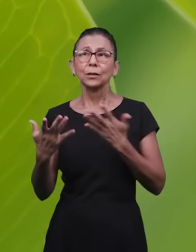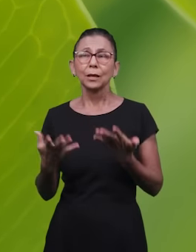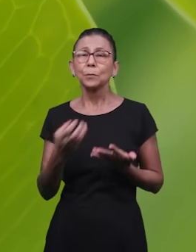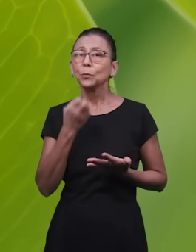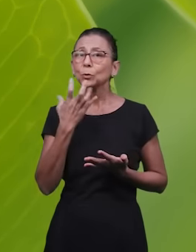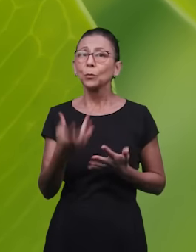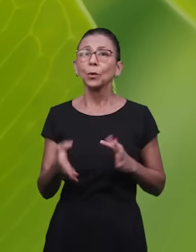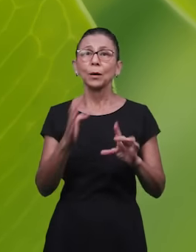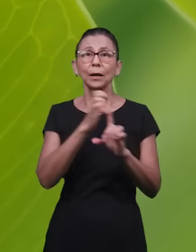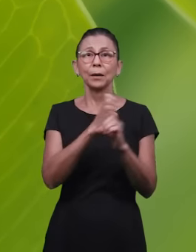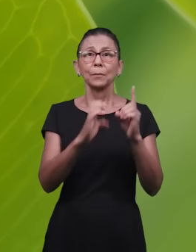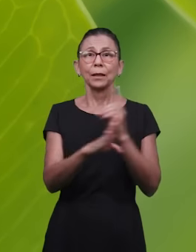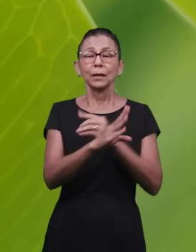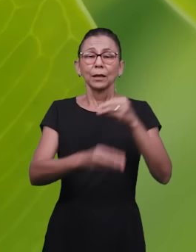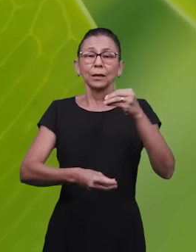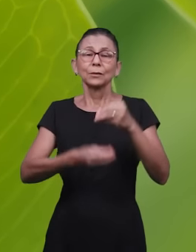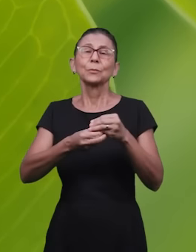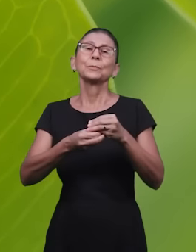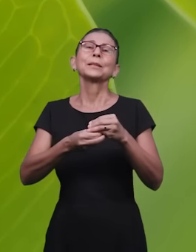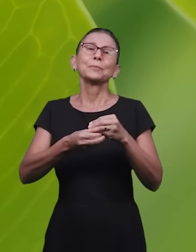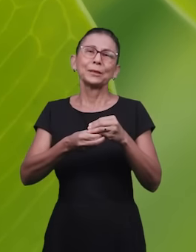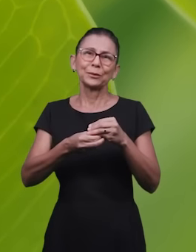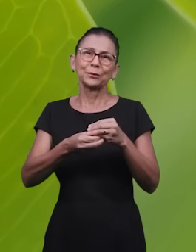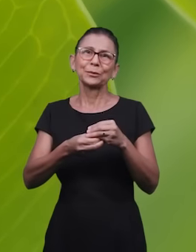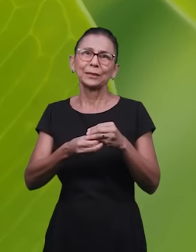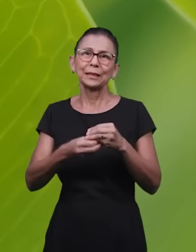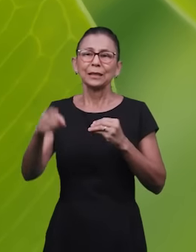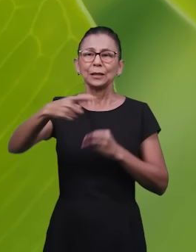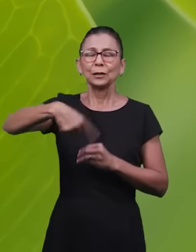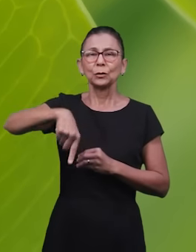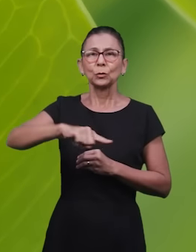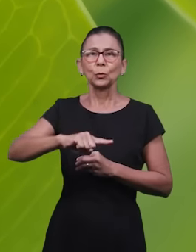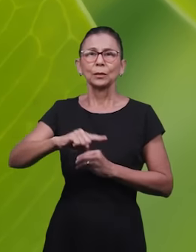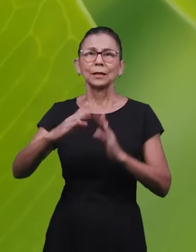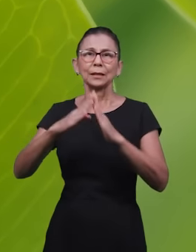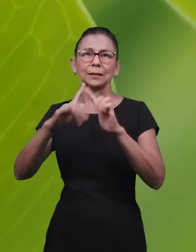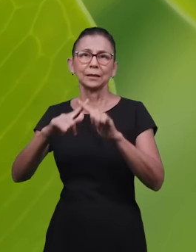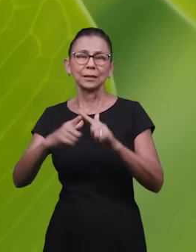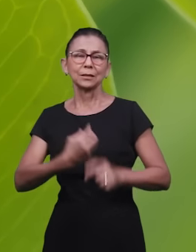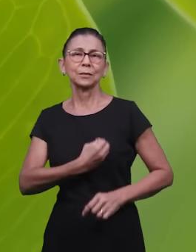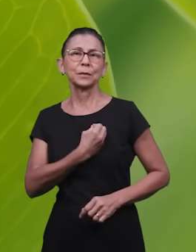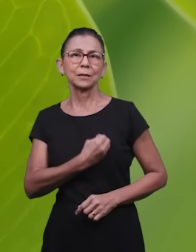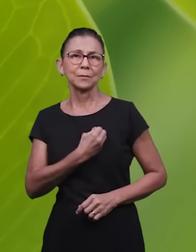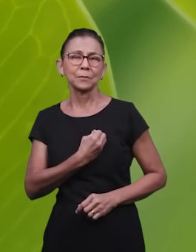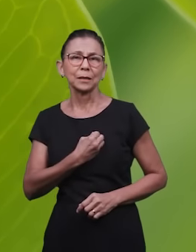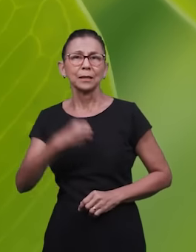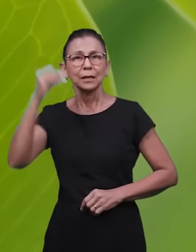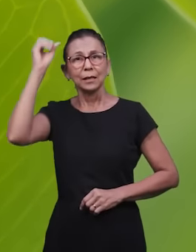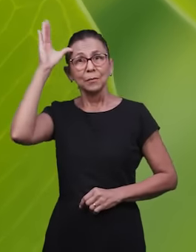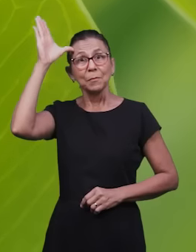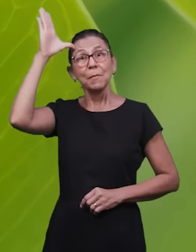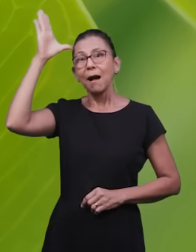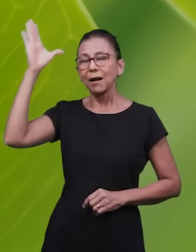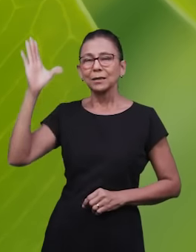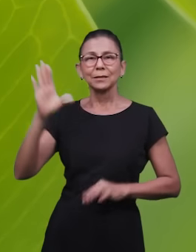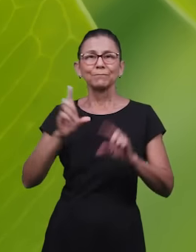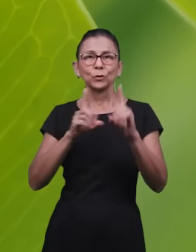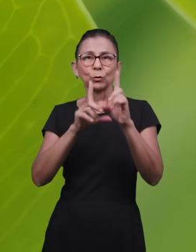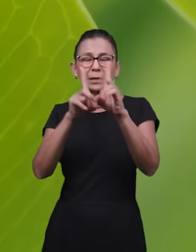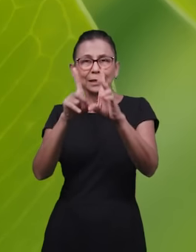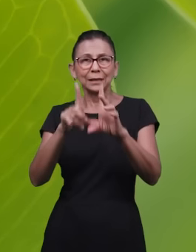bíblica que tem trazido grande desenvolvimento na participação da igreja, entendimento da doutrina e experiências